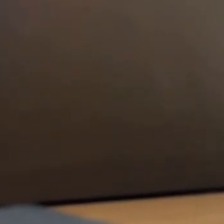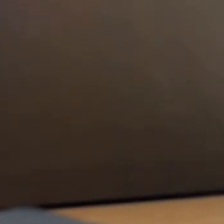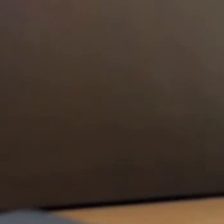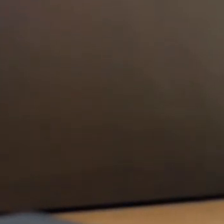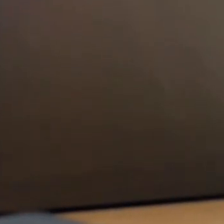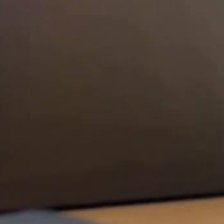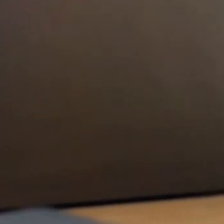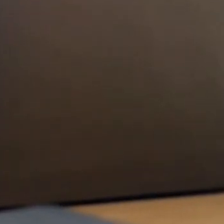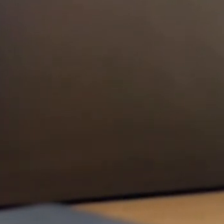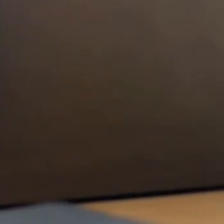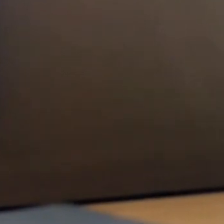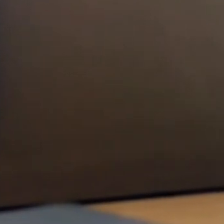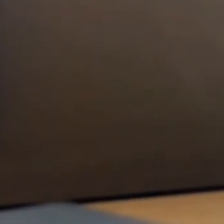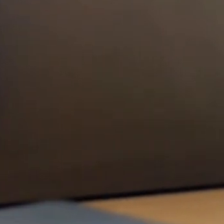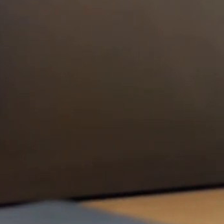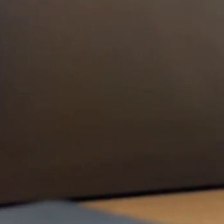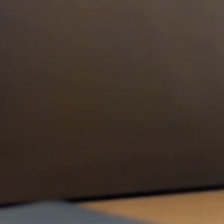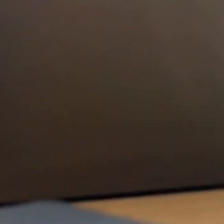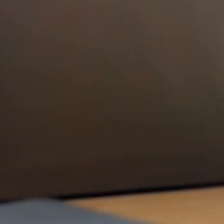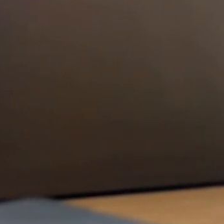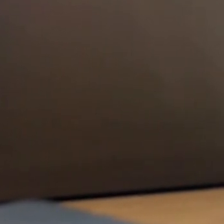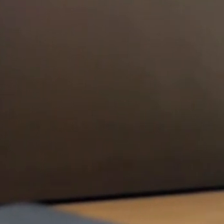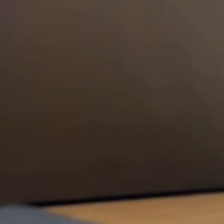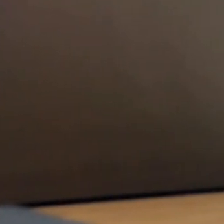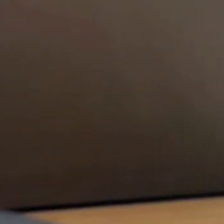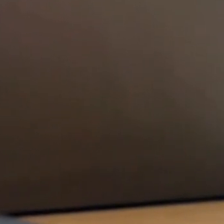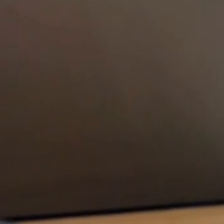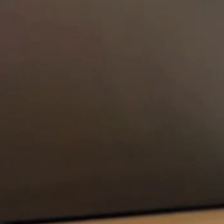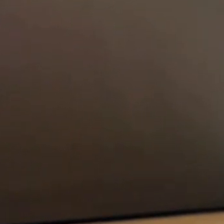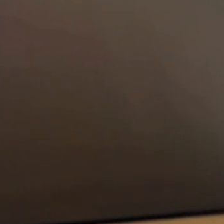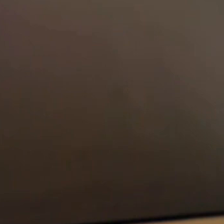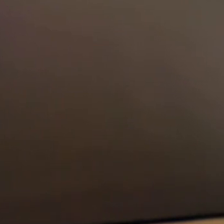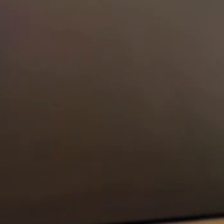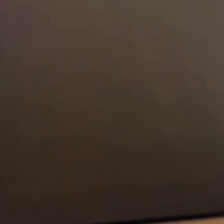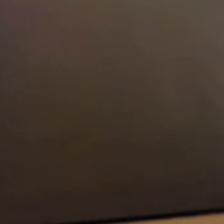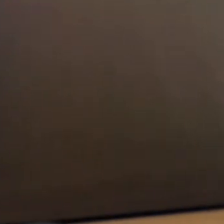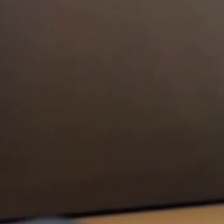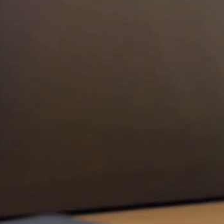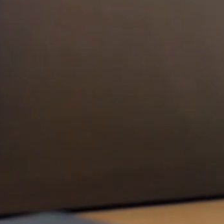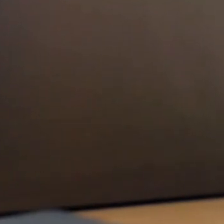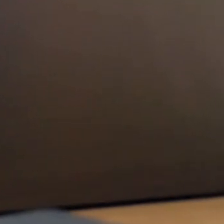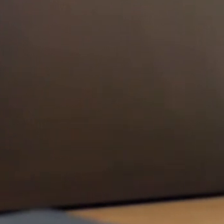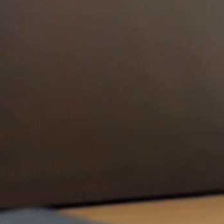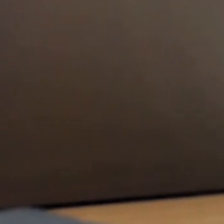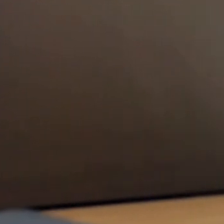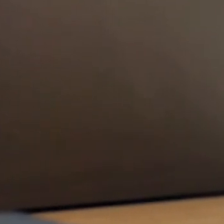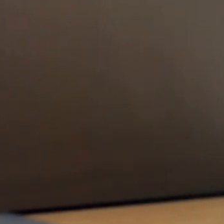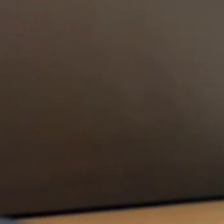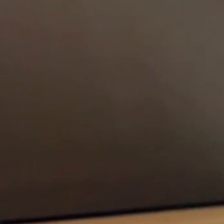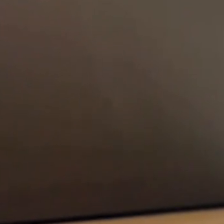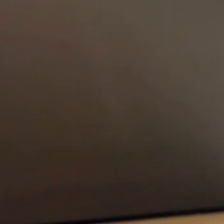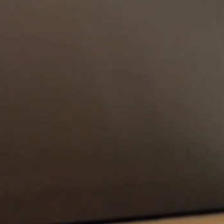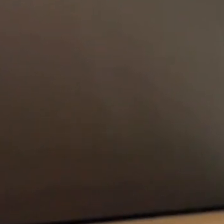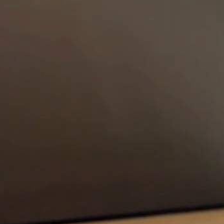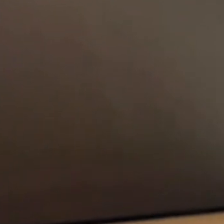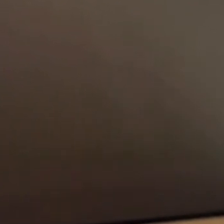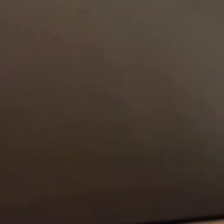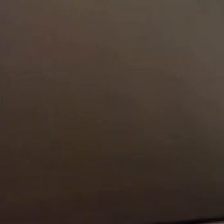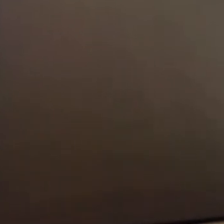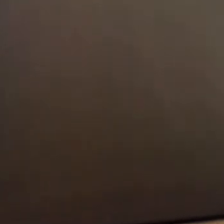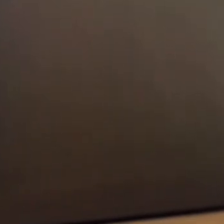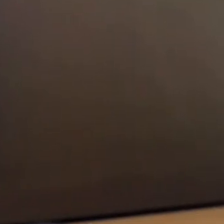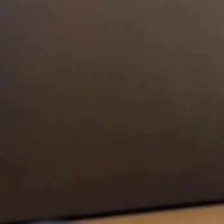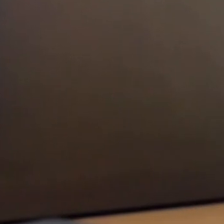importante ressaltar a minha necessidade disso. Será que eu estou necessitando, de fato, manter